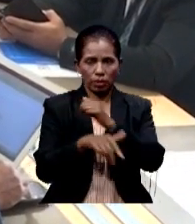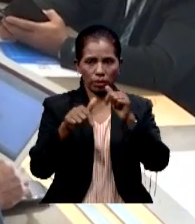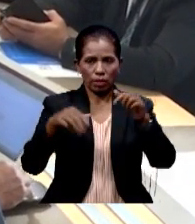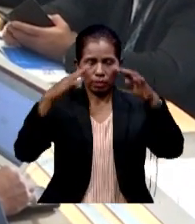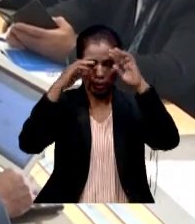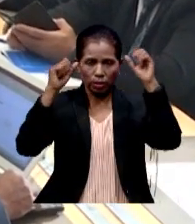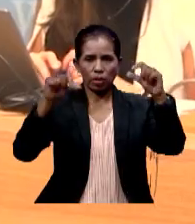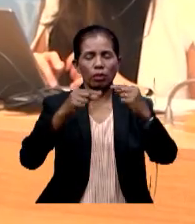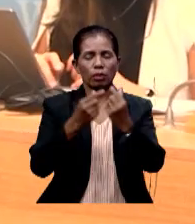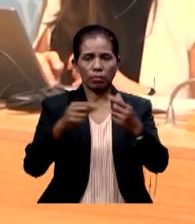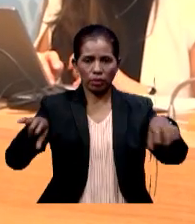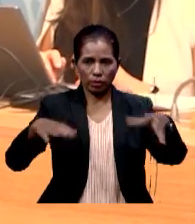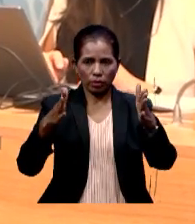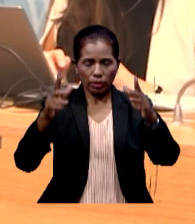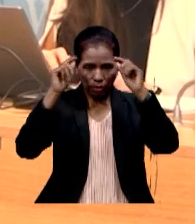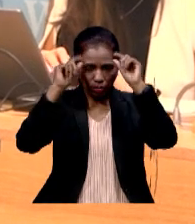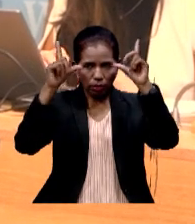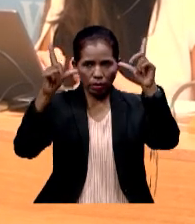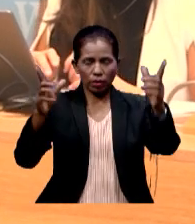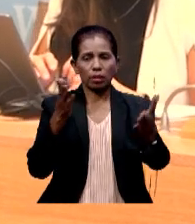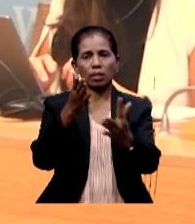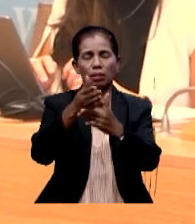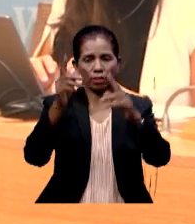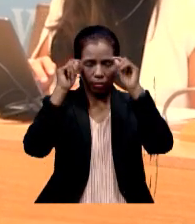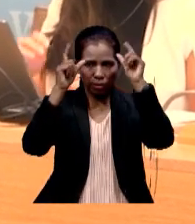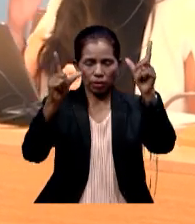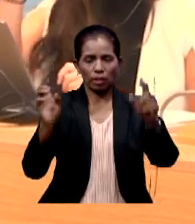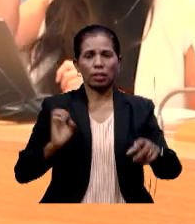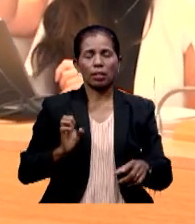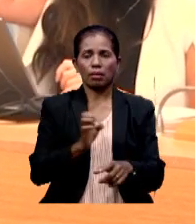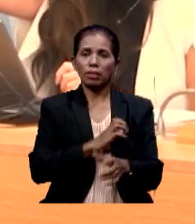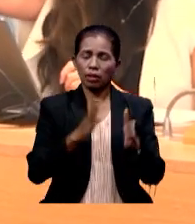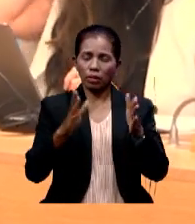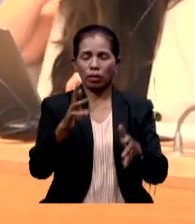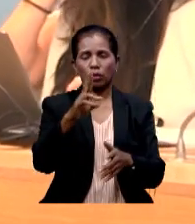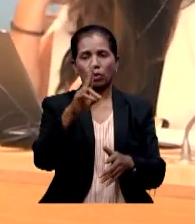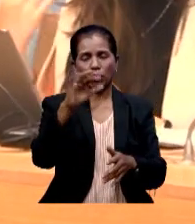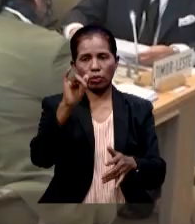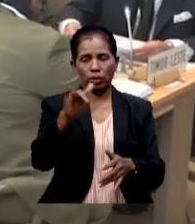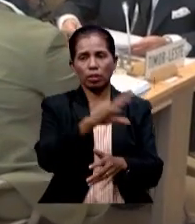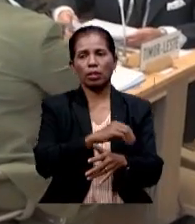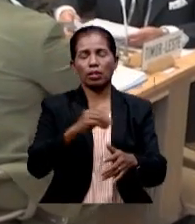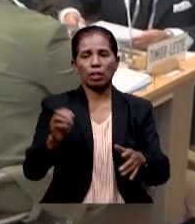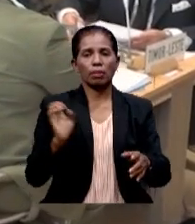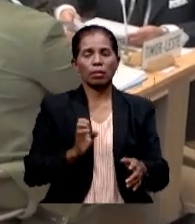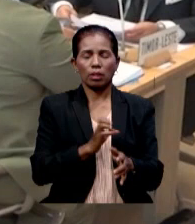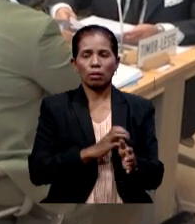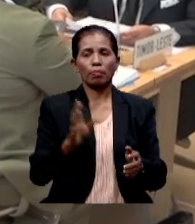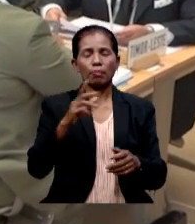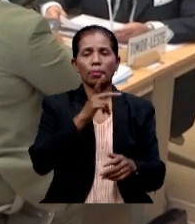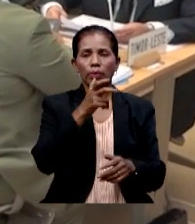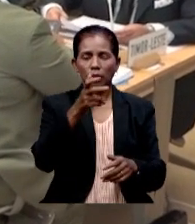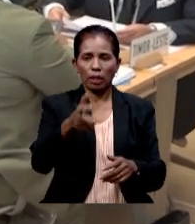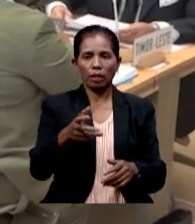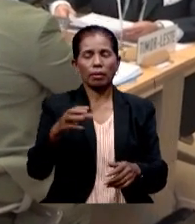Presidente Grupo Trabalho Timor-Leste Niam Badezão Mac Embaixador Rui Marceira, Embaixador Portugal ba Missão Permanente Ihe